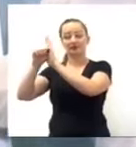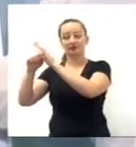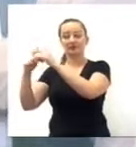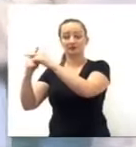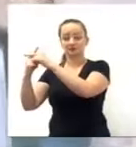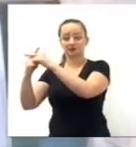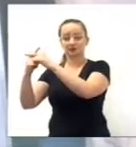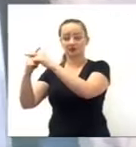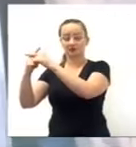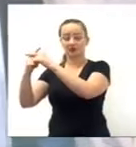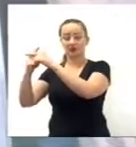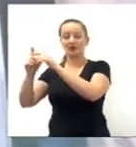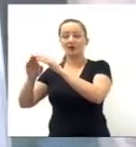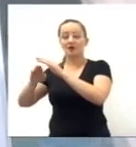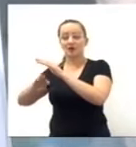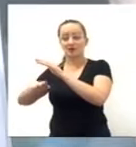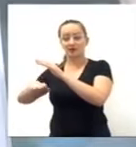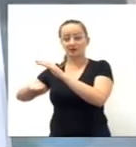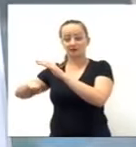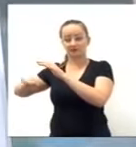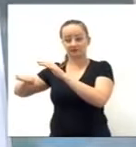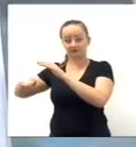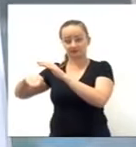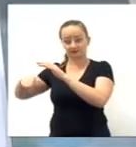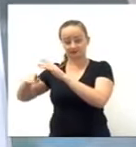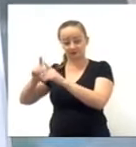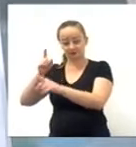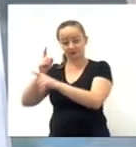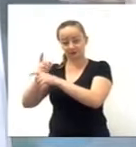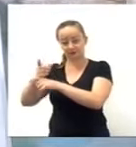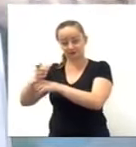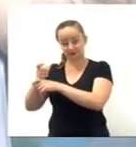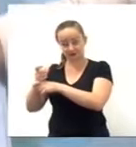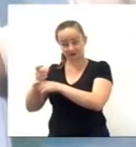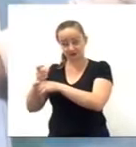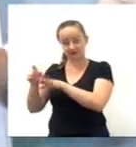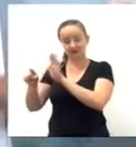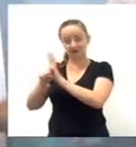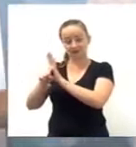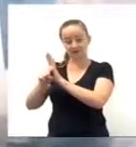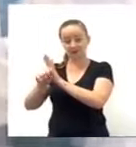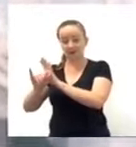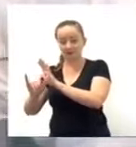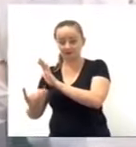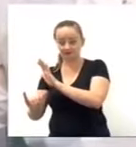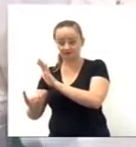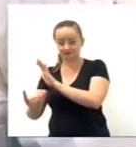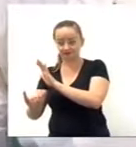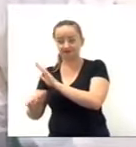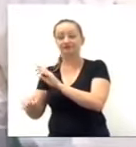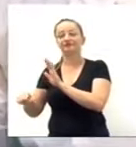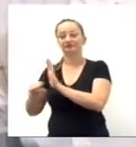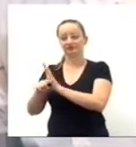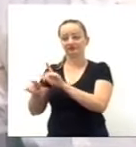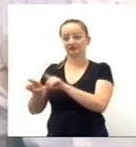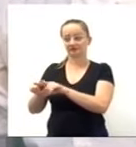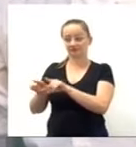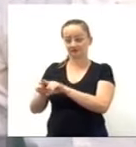Nesse quadrante, olha, primeiro eu vejo o X, negativo, e depois o Y, negativo.